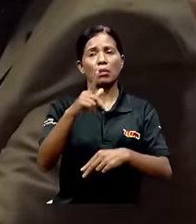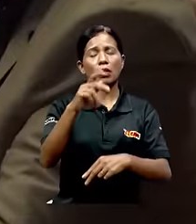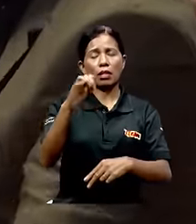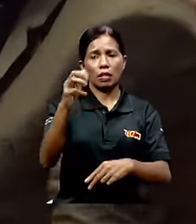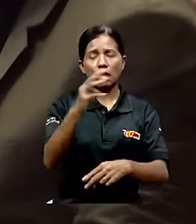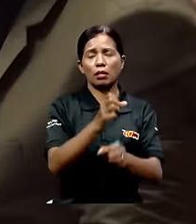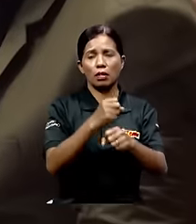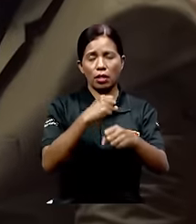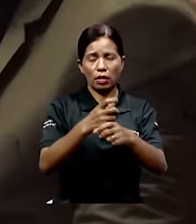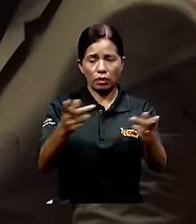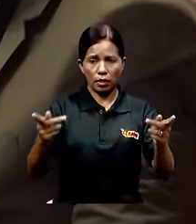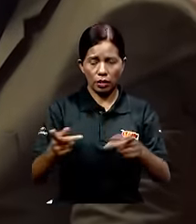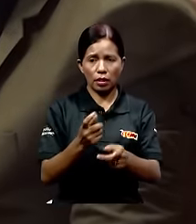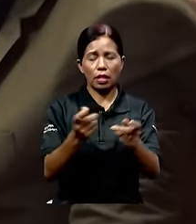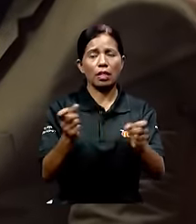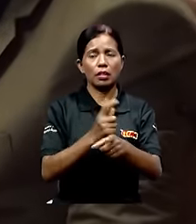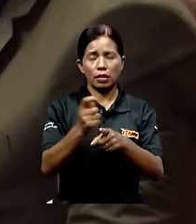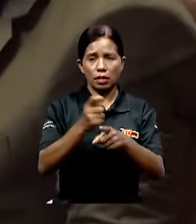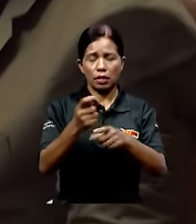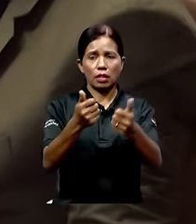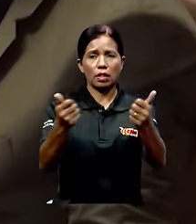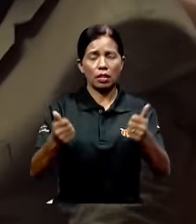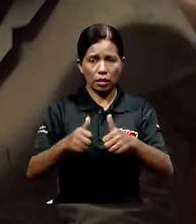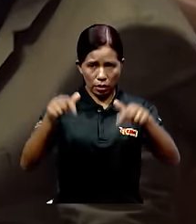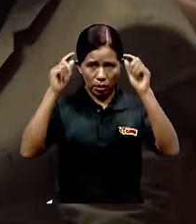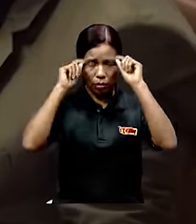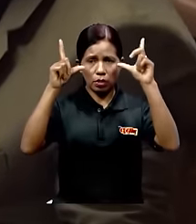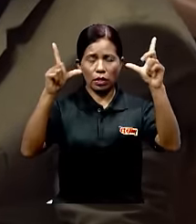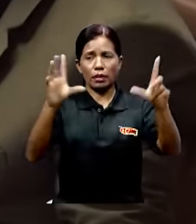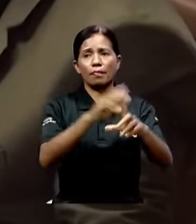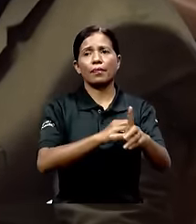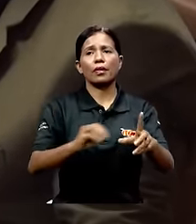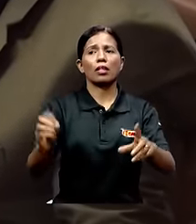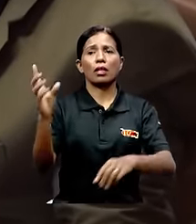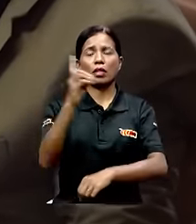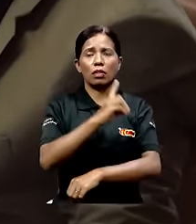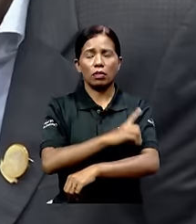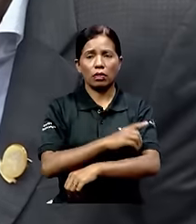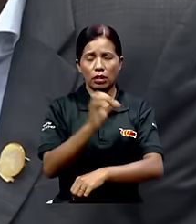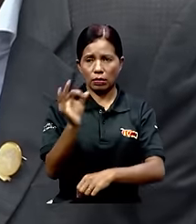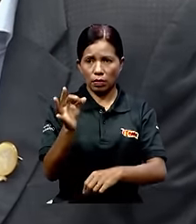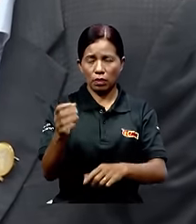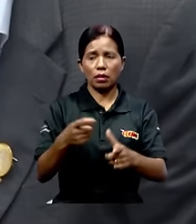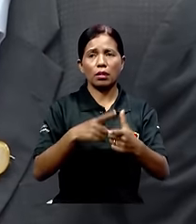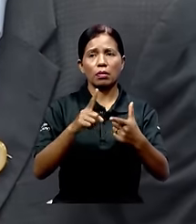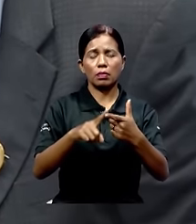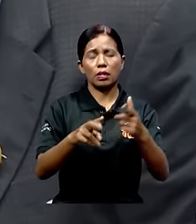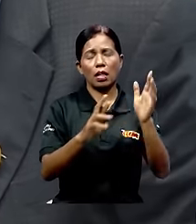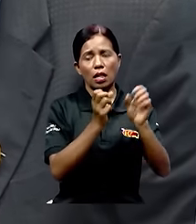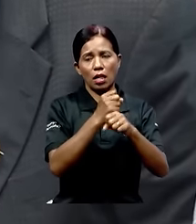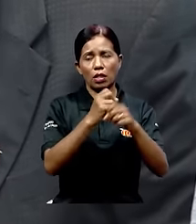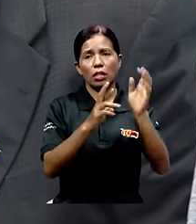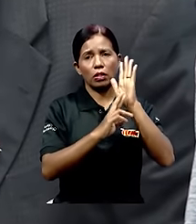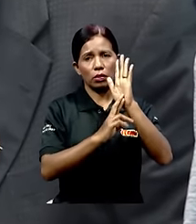halau pratica artes marciais no rituais e a território nacional durante loron Sianulo, depois halo relatório para o